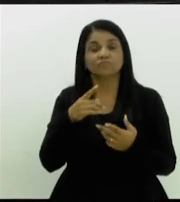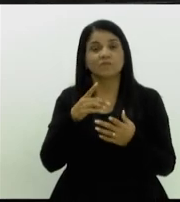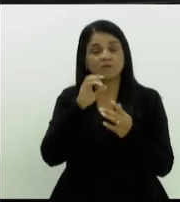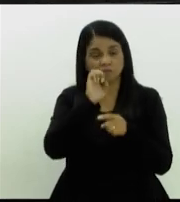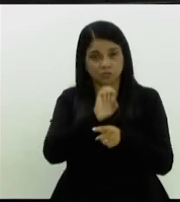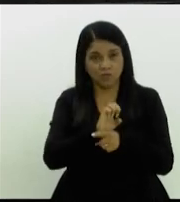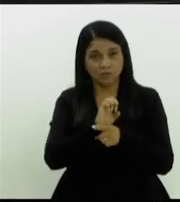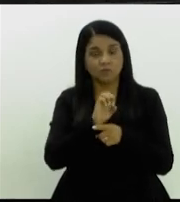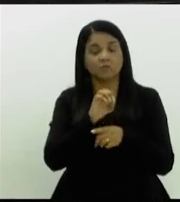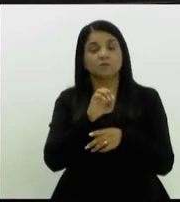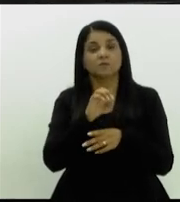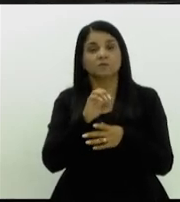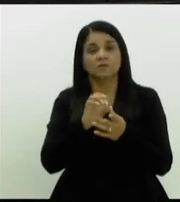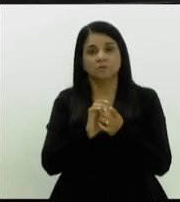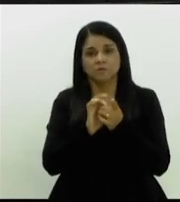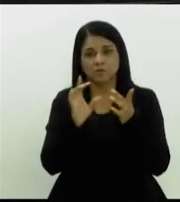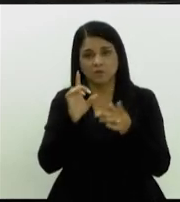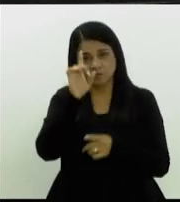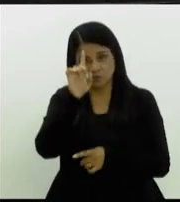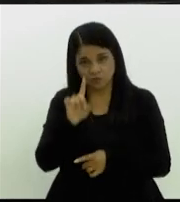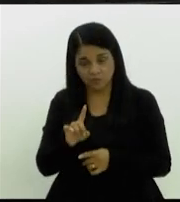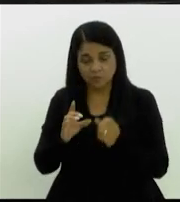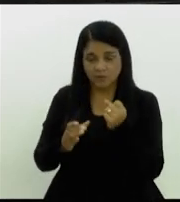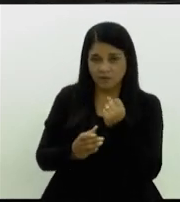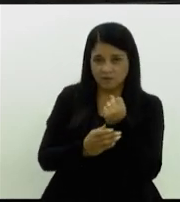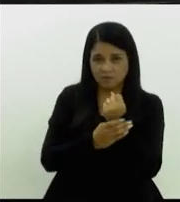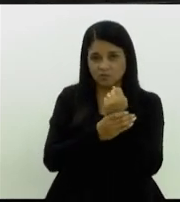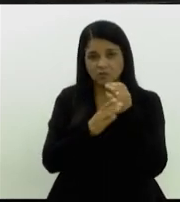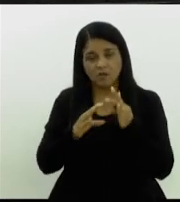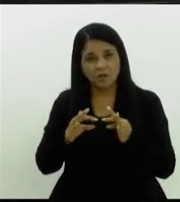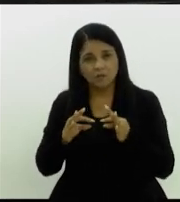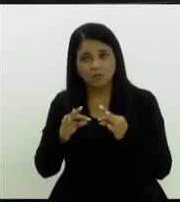que possa, sim, garantir